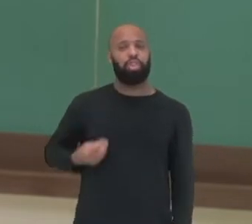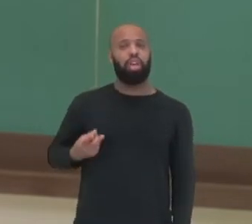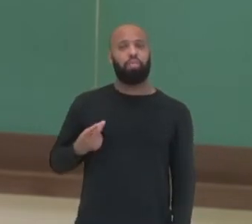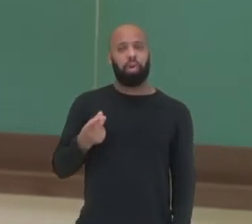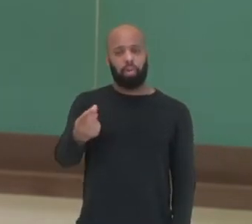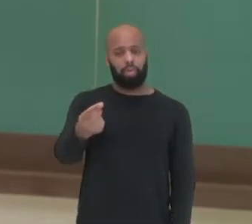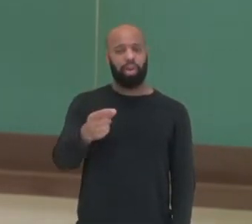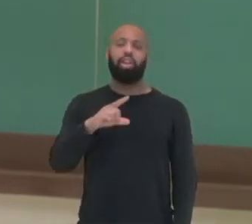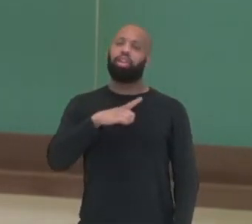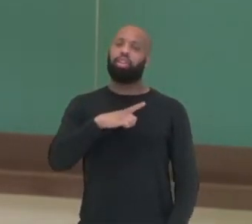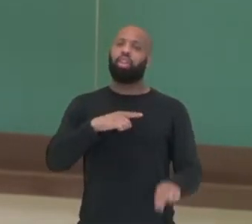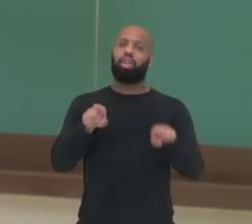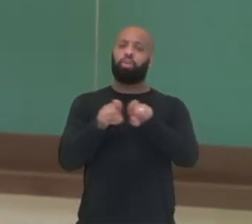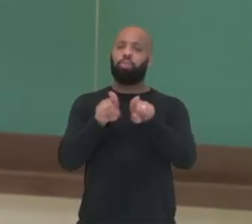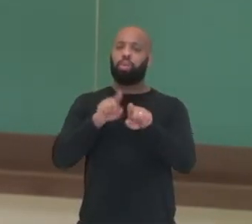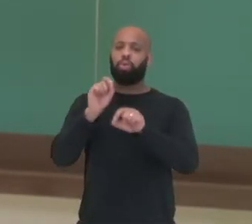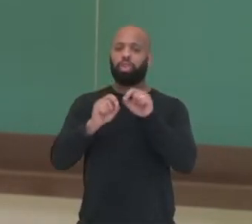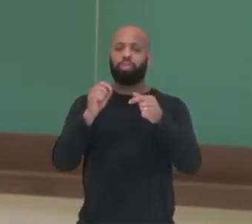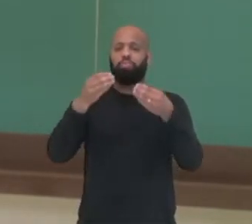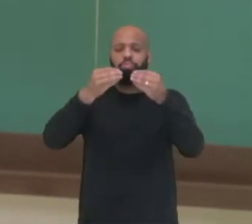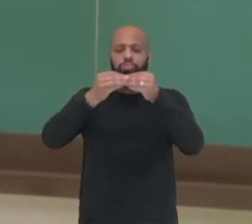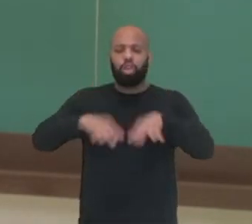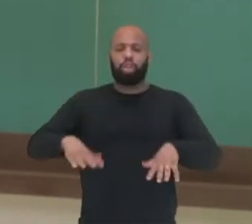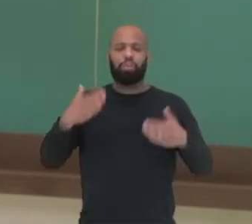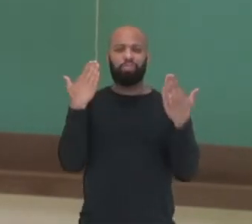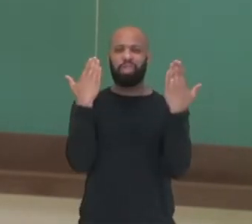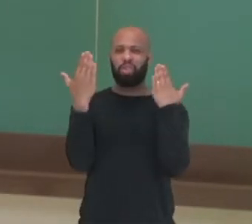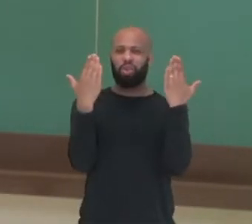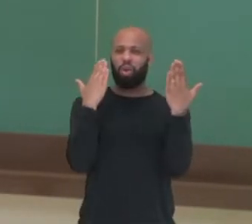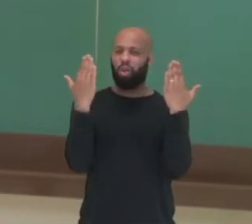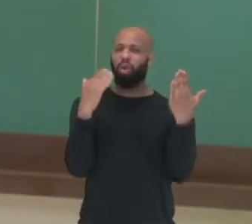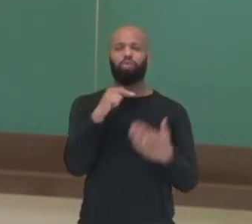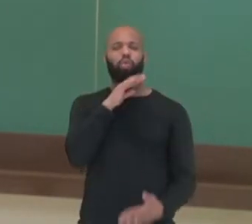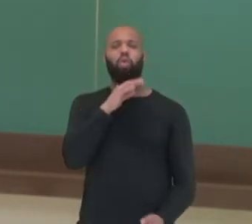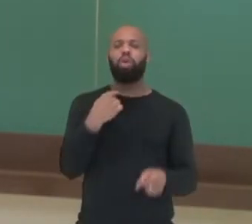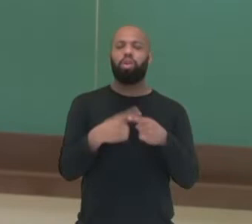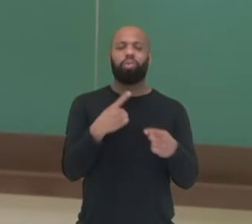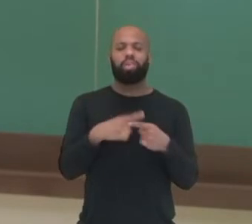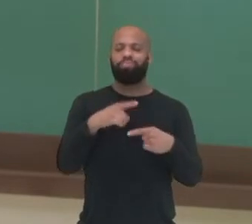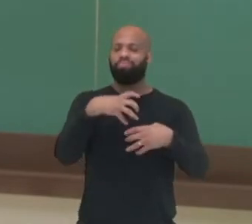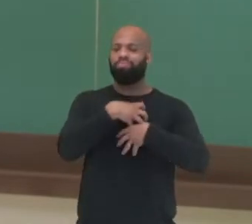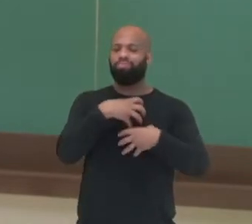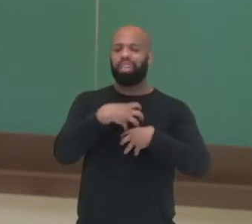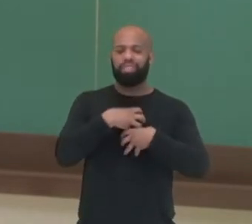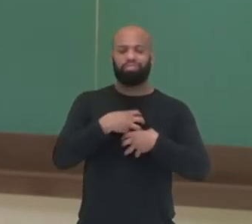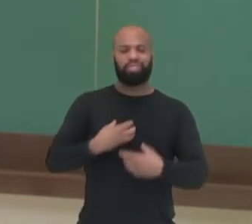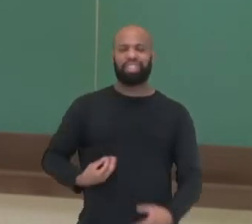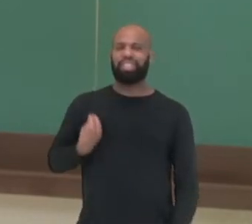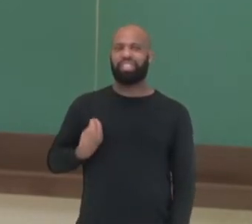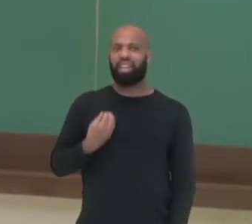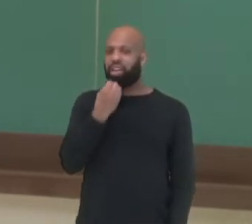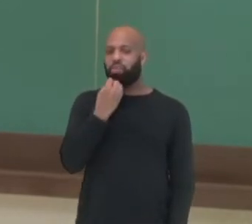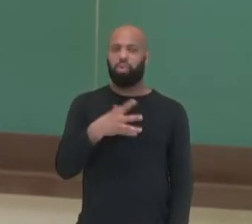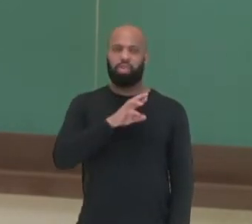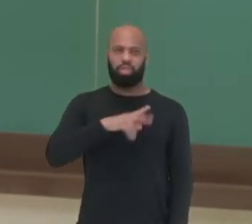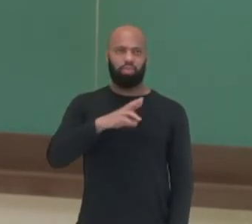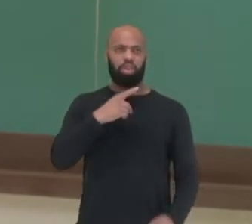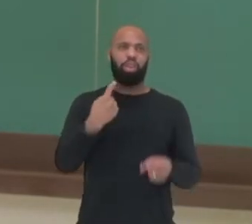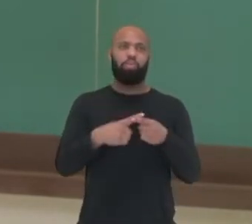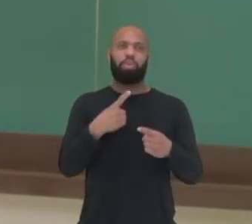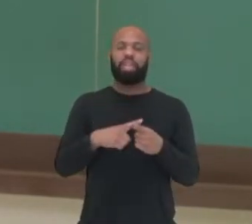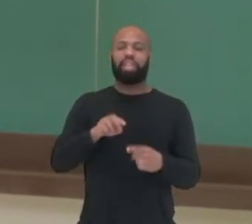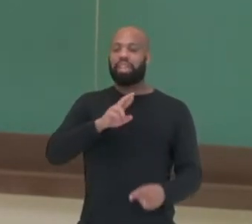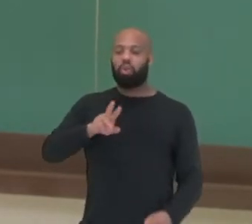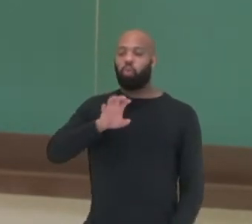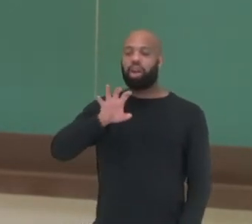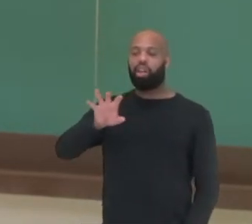prejuízo psicológico, porque não fica da maneira em que gostaria, ou porque o resultado não é, além de não ser o resultado